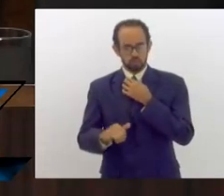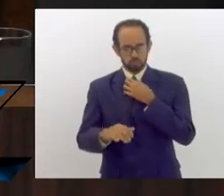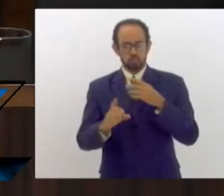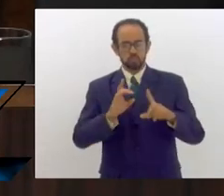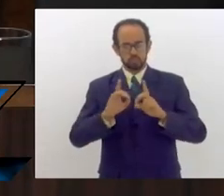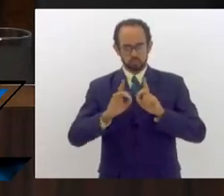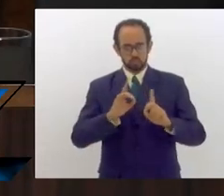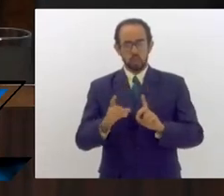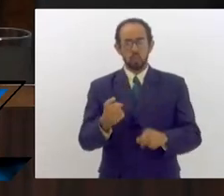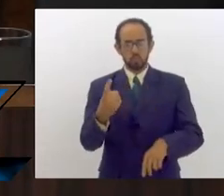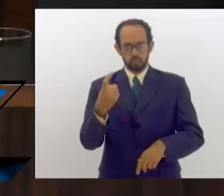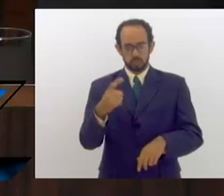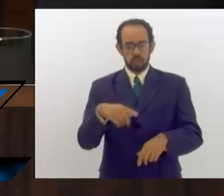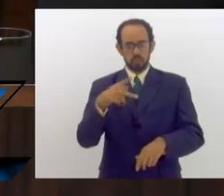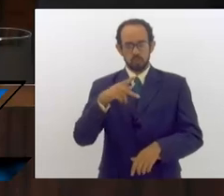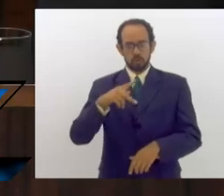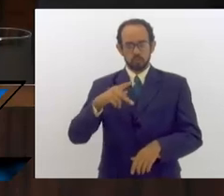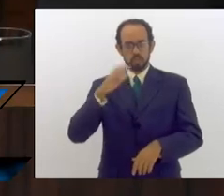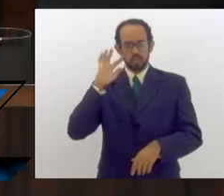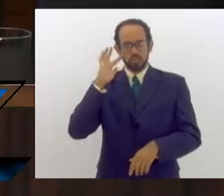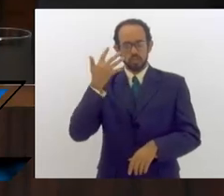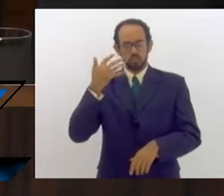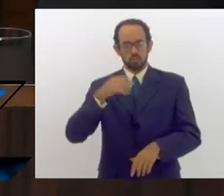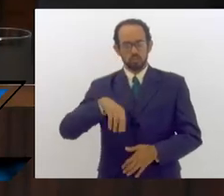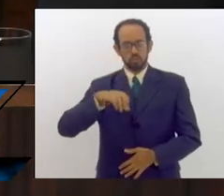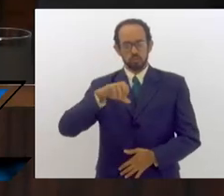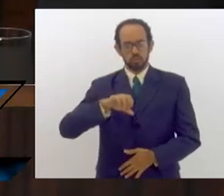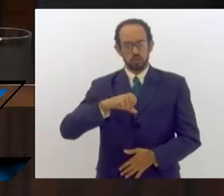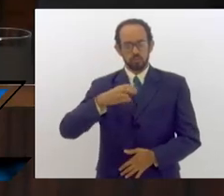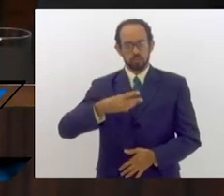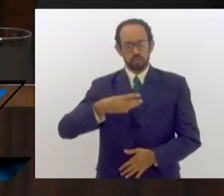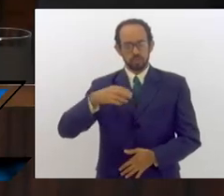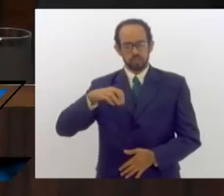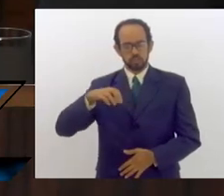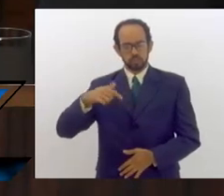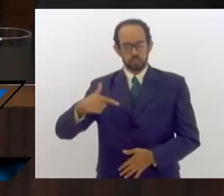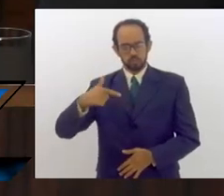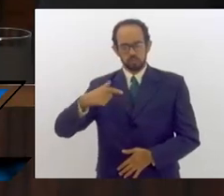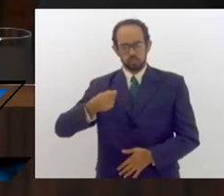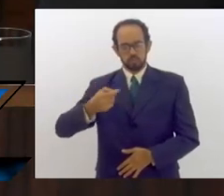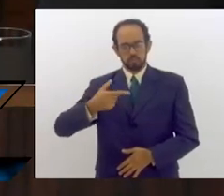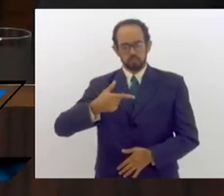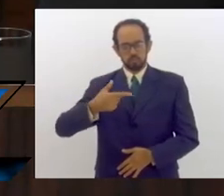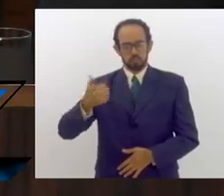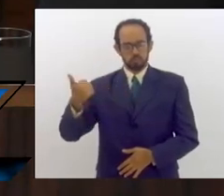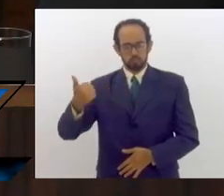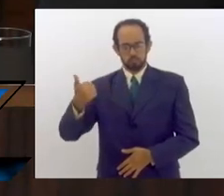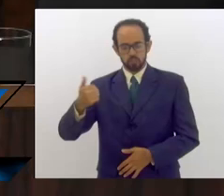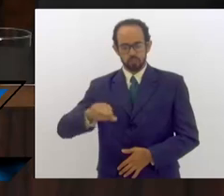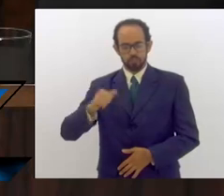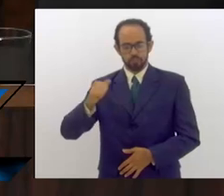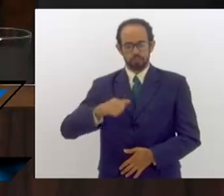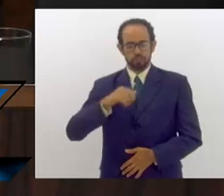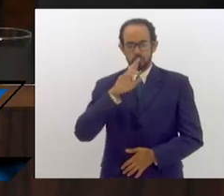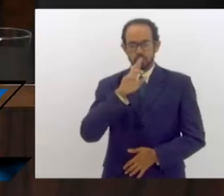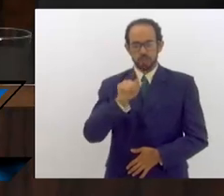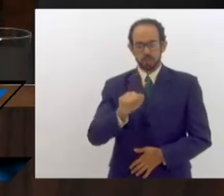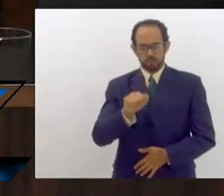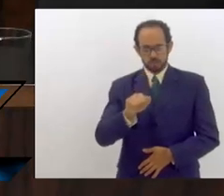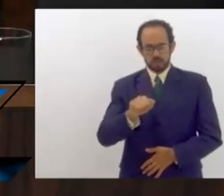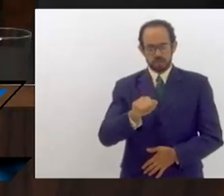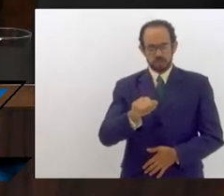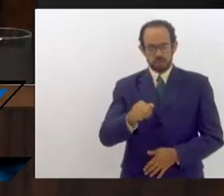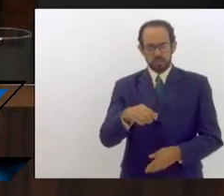única projeto de resolução número 932 2021 de autoria Deputado Rodrigo Amorim que